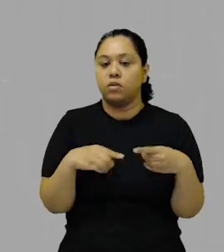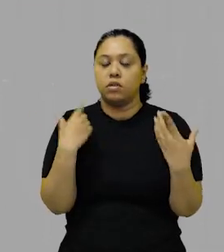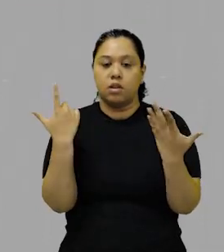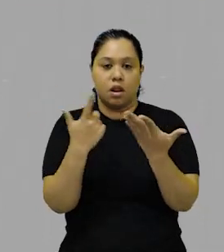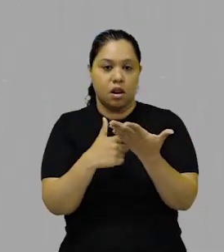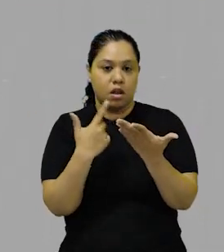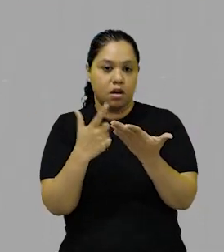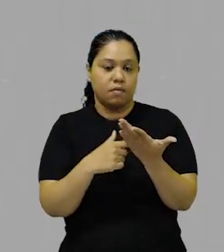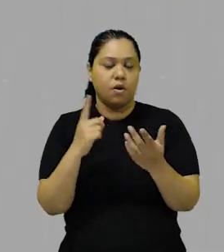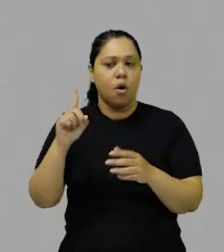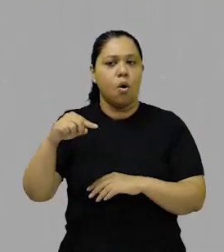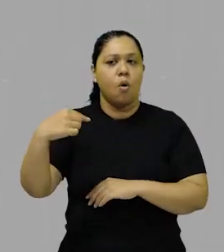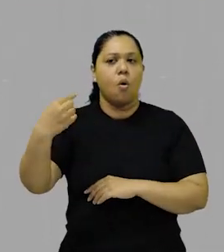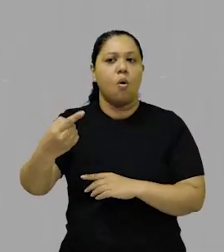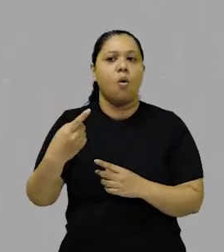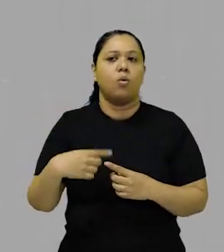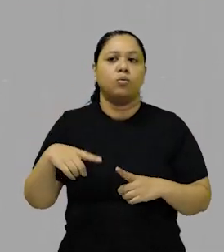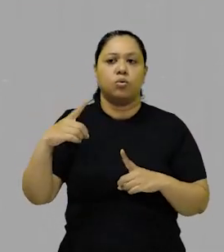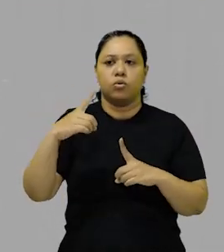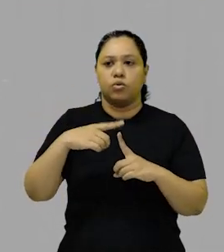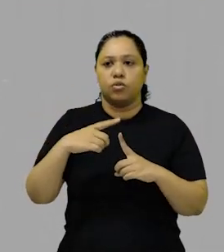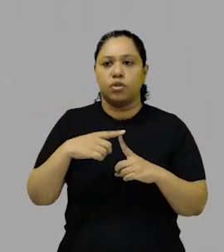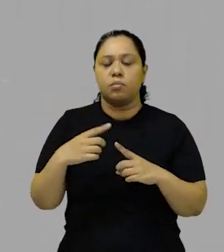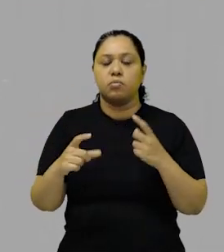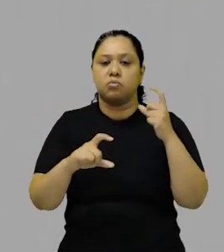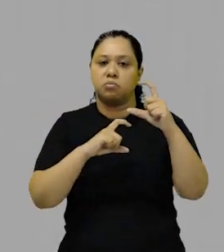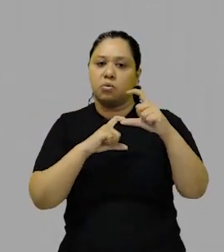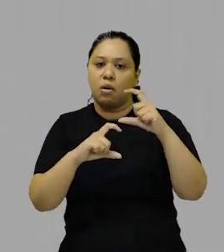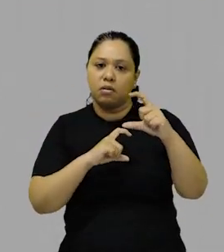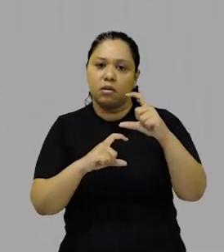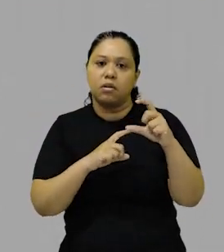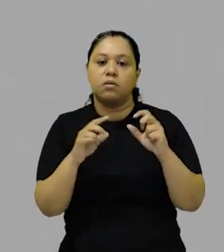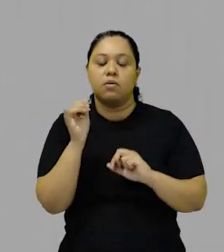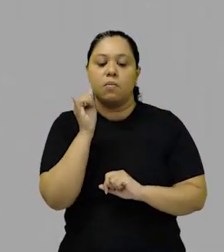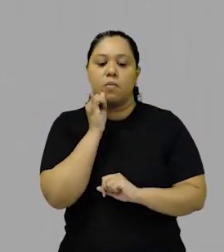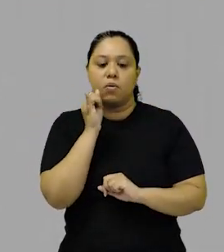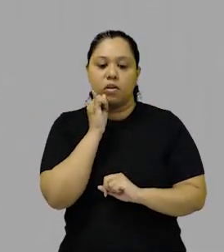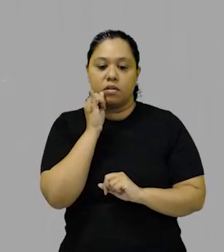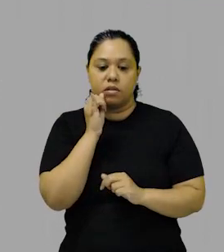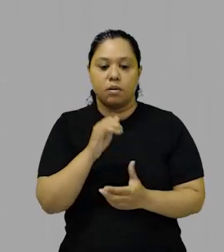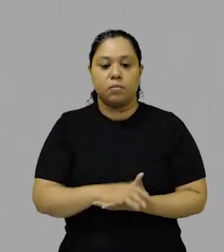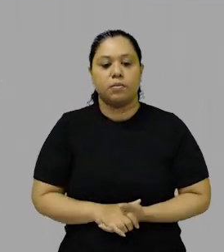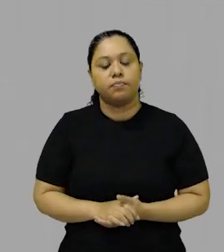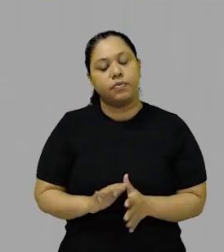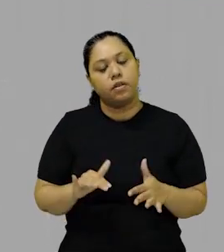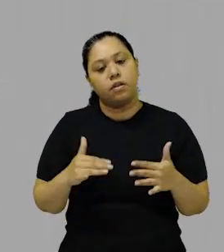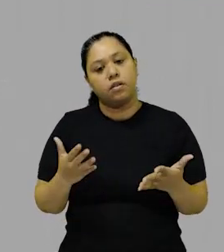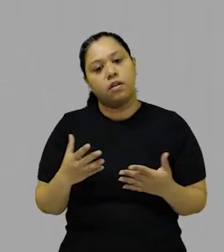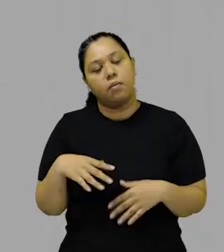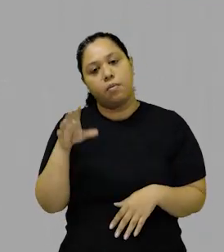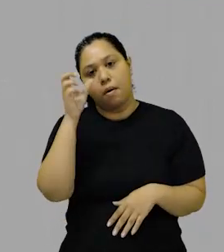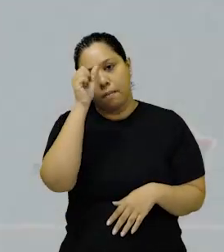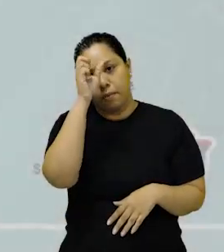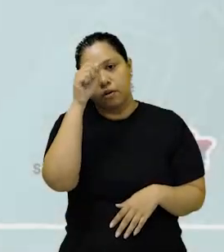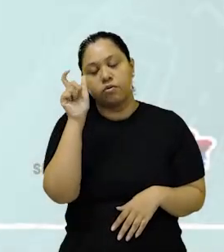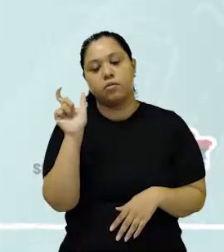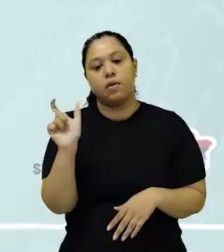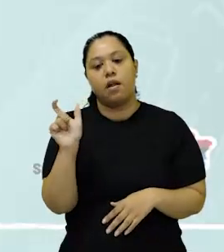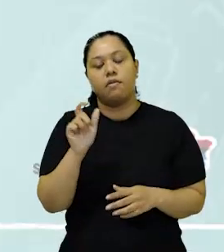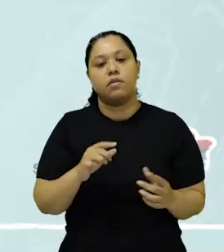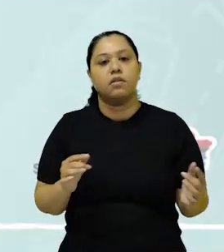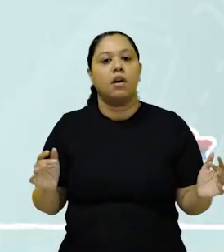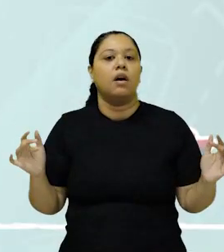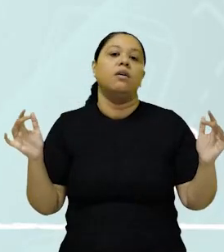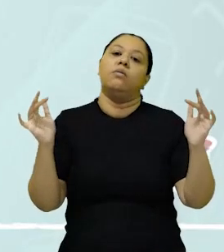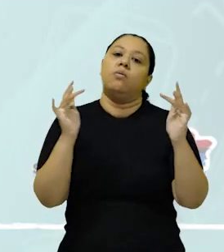outros tipos de textos, quadrinhos, por exemplo. Então, você adquire essas palavras a partir do contato. Tá? Então,